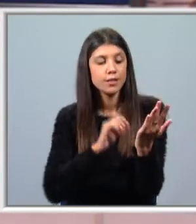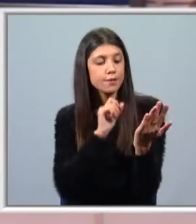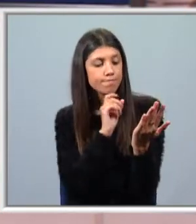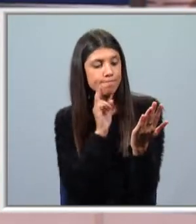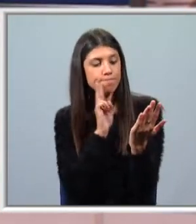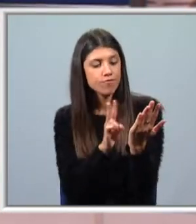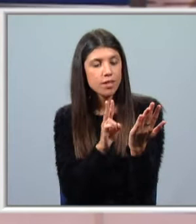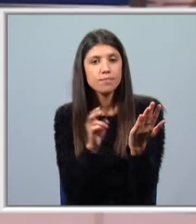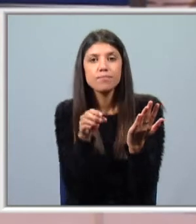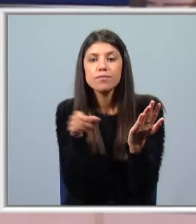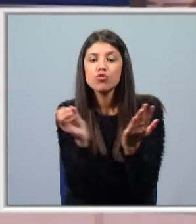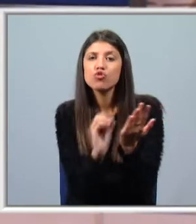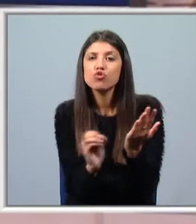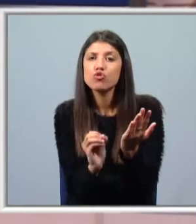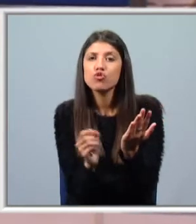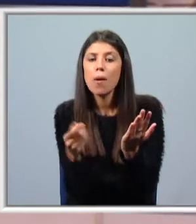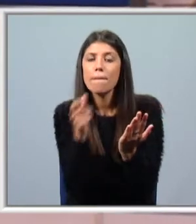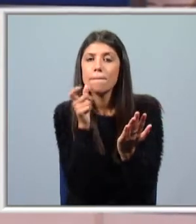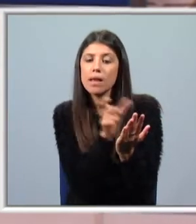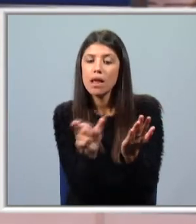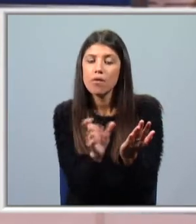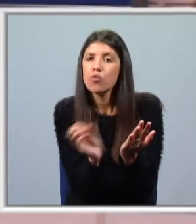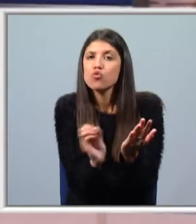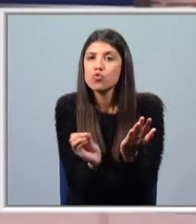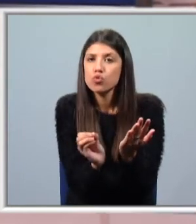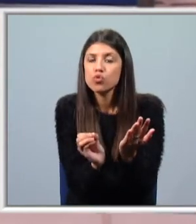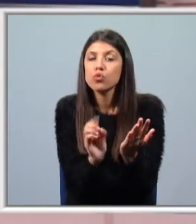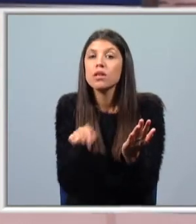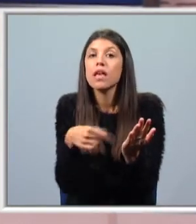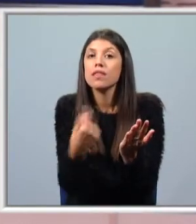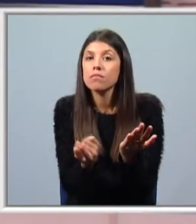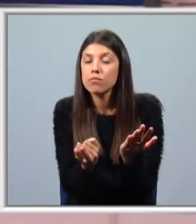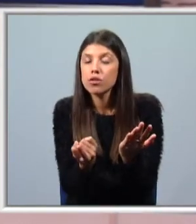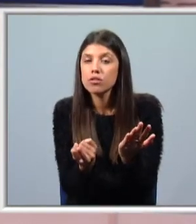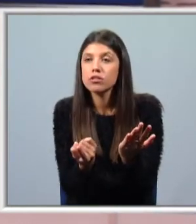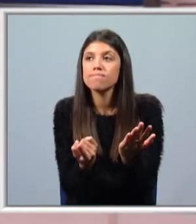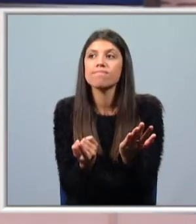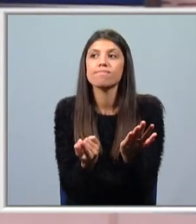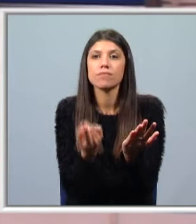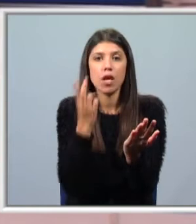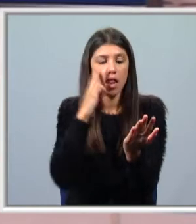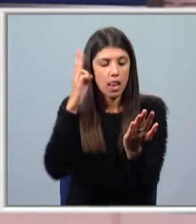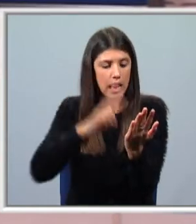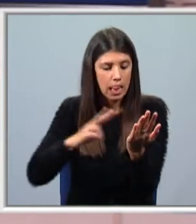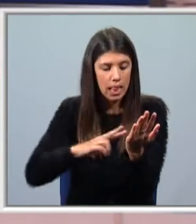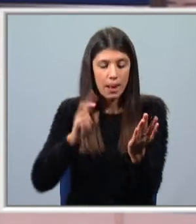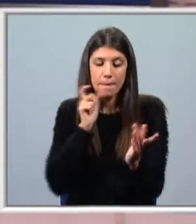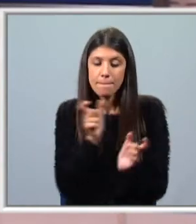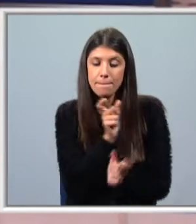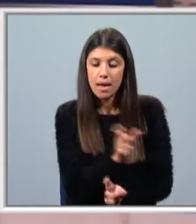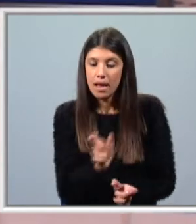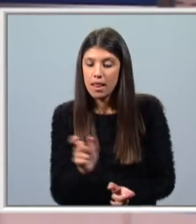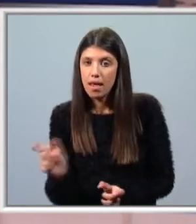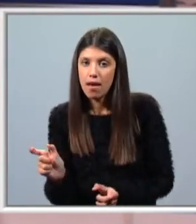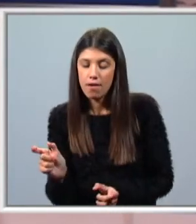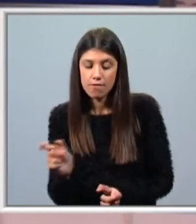os locais onde nos falta uma palavra e, posteriormente, vamos ler as palavras que temos